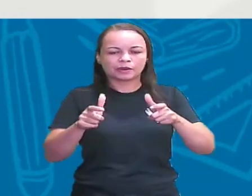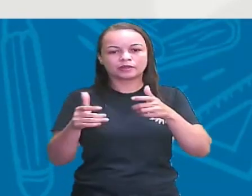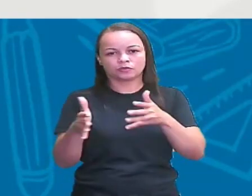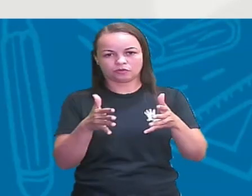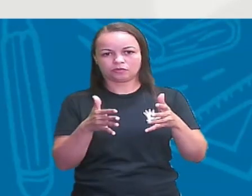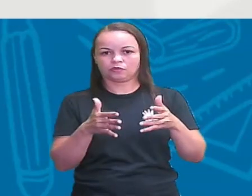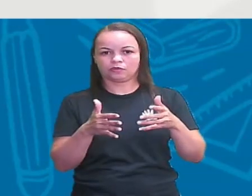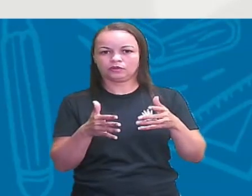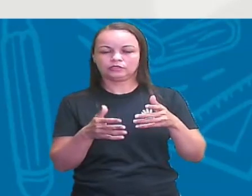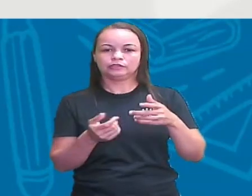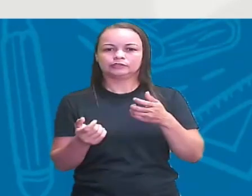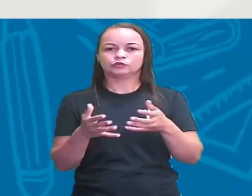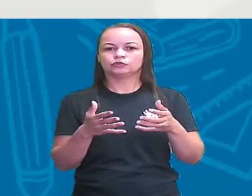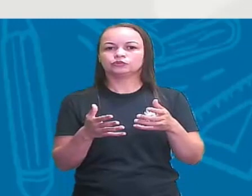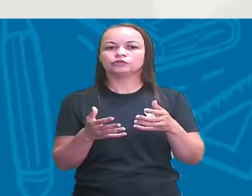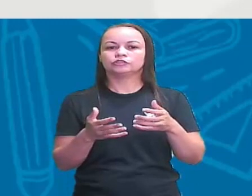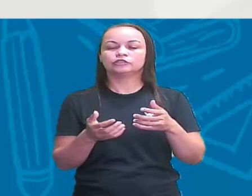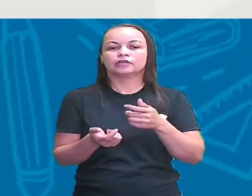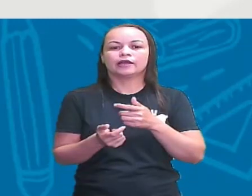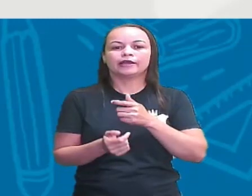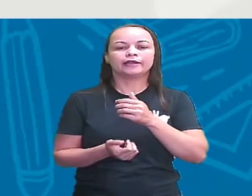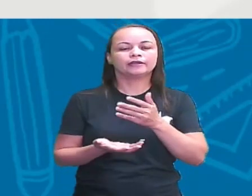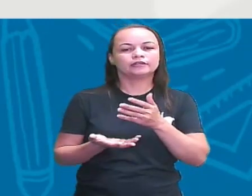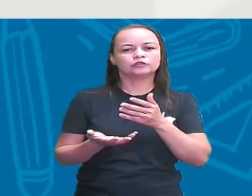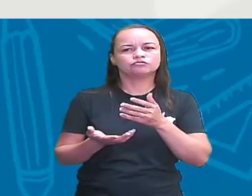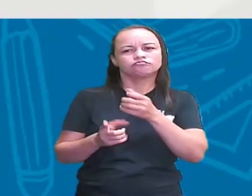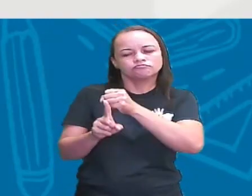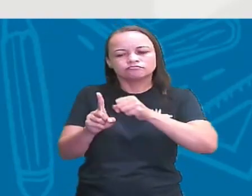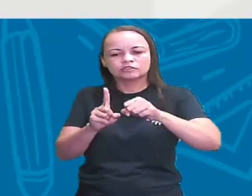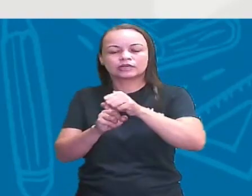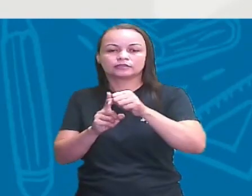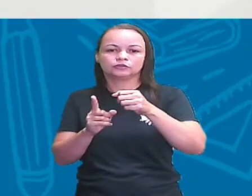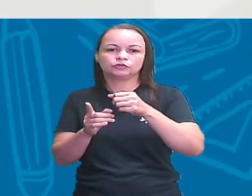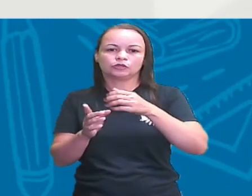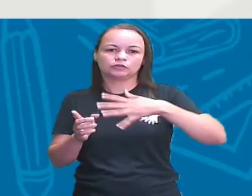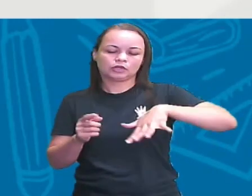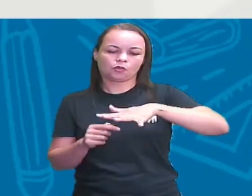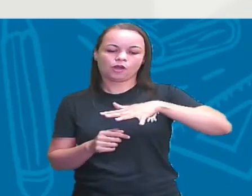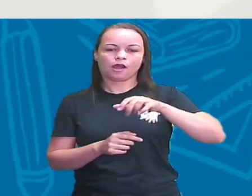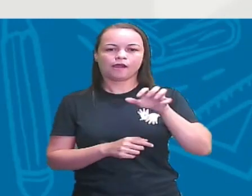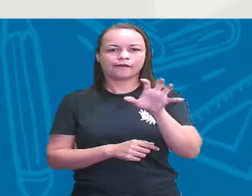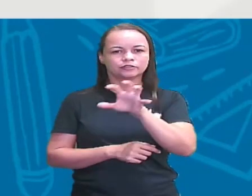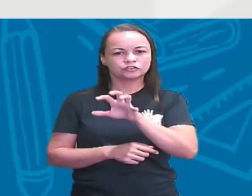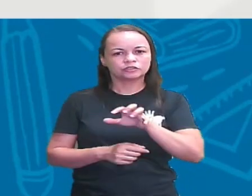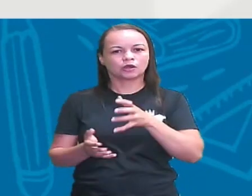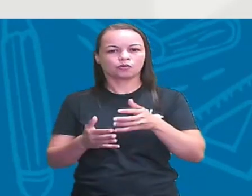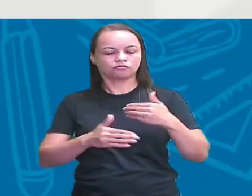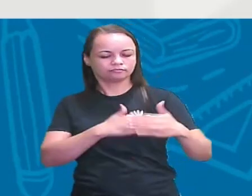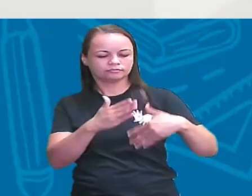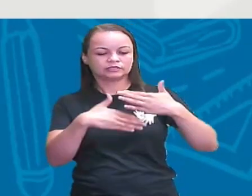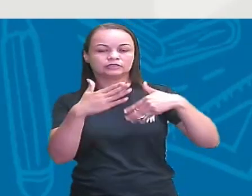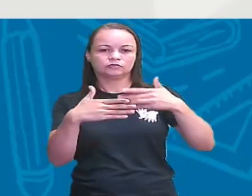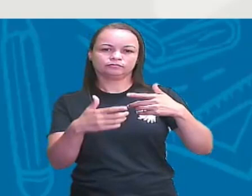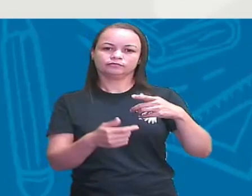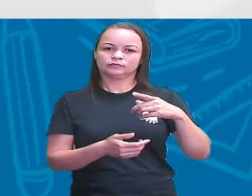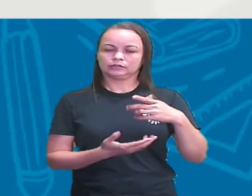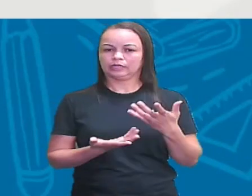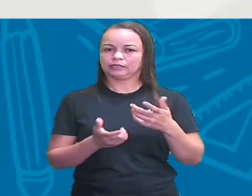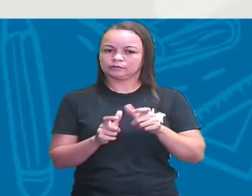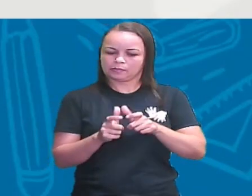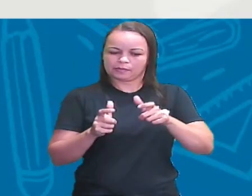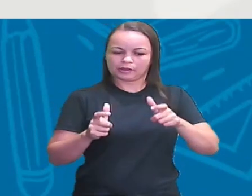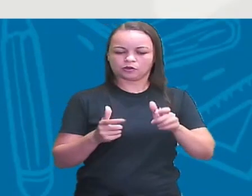aquisitivo com algum tipo de status social ou a regiões tidas como desenvolvidas tendem a ganhar